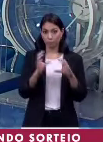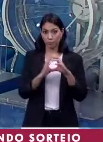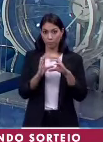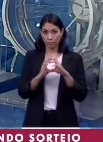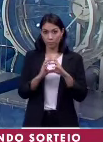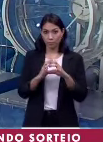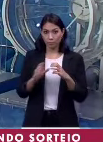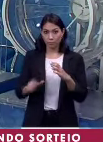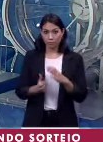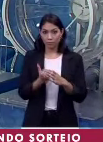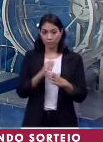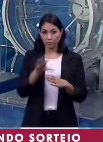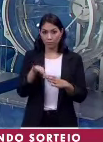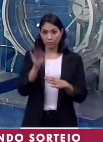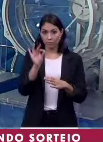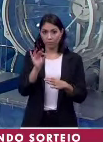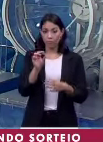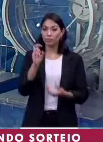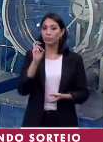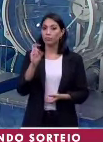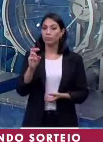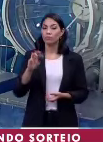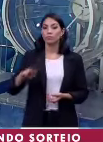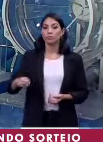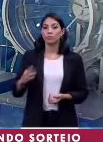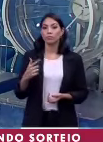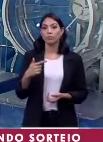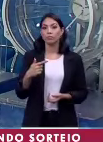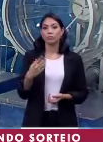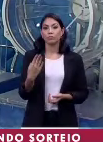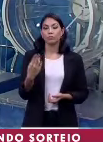números do primeiro sorteio é de